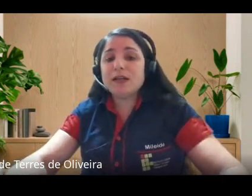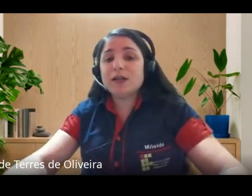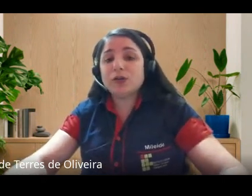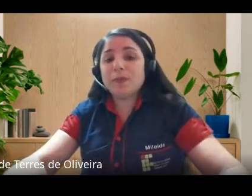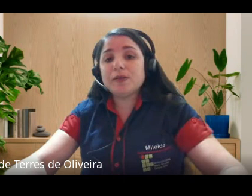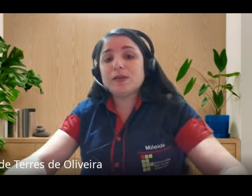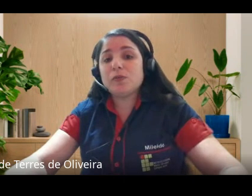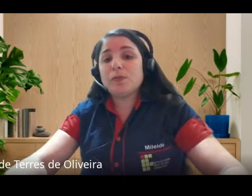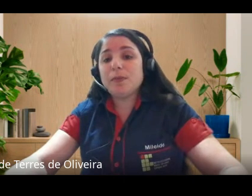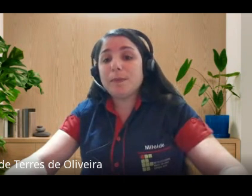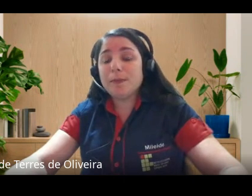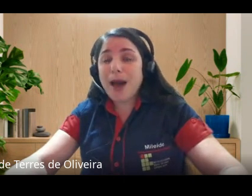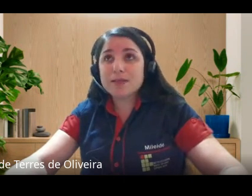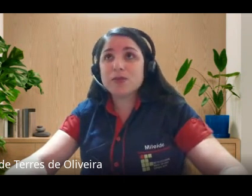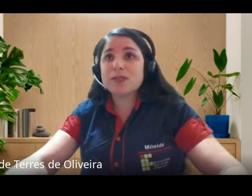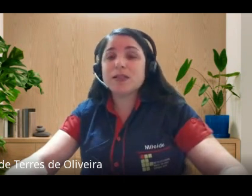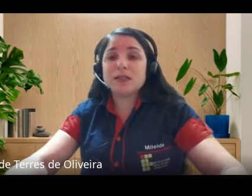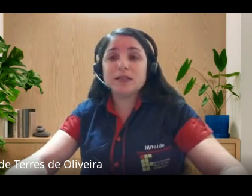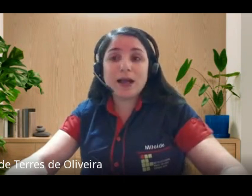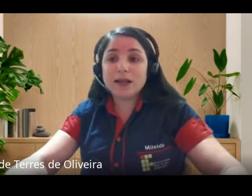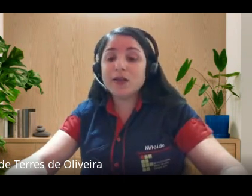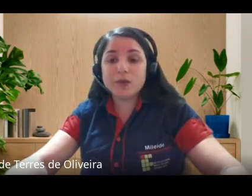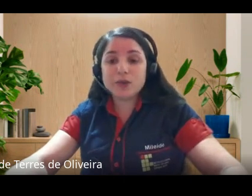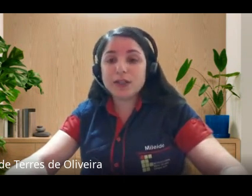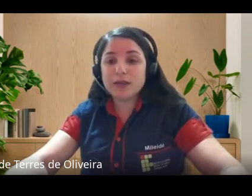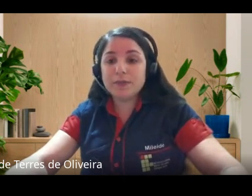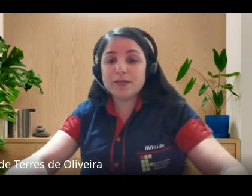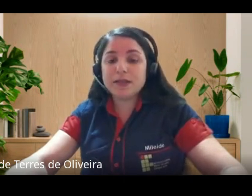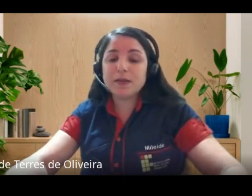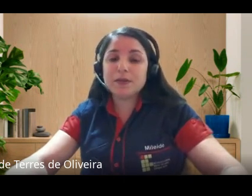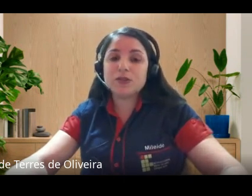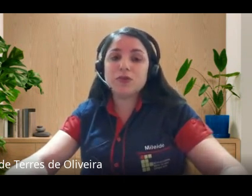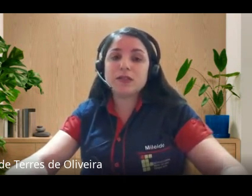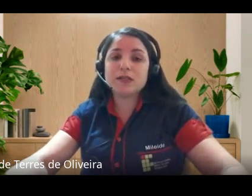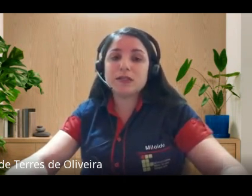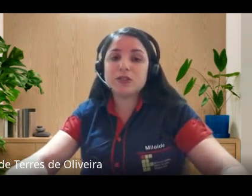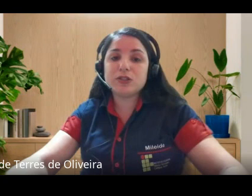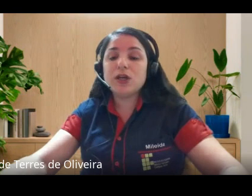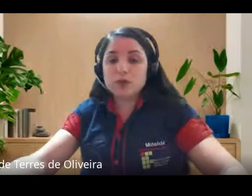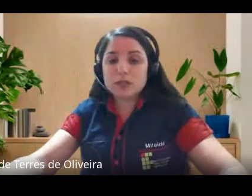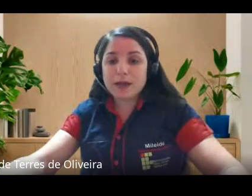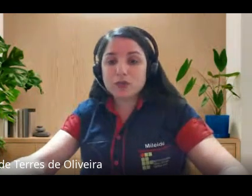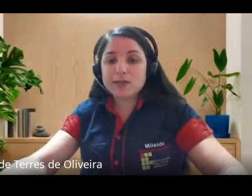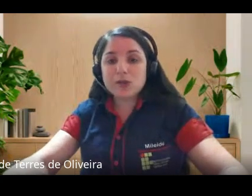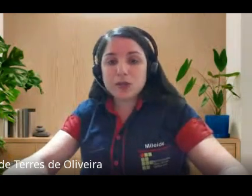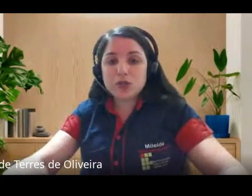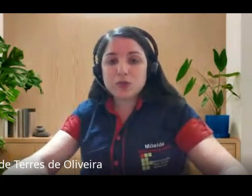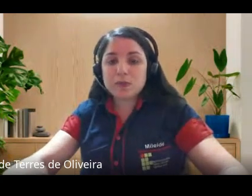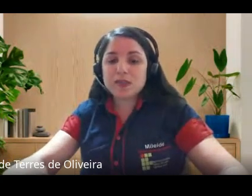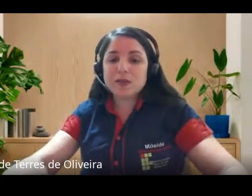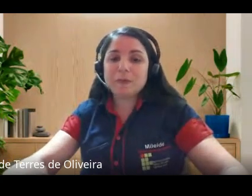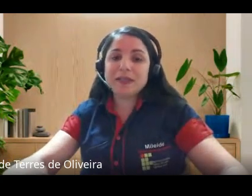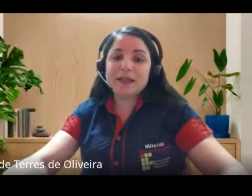Ronice da Canópia, são um básico assim da linguística da Libras, né? Tem bastante coisa interessante nos aspectos